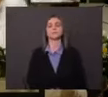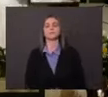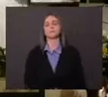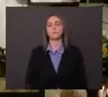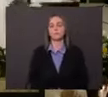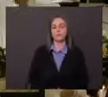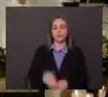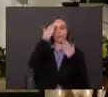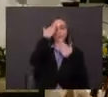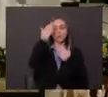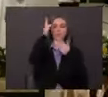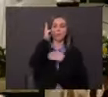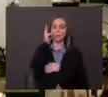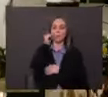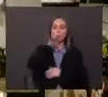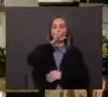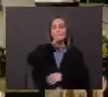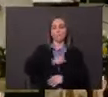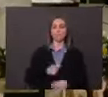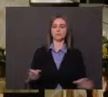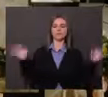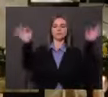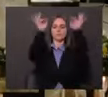Glória, Patri et Filio,